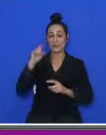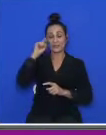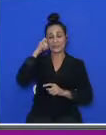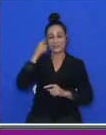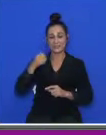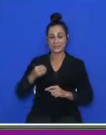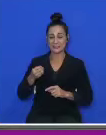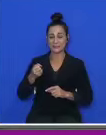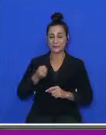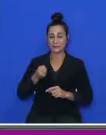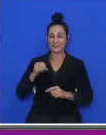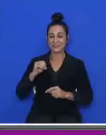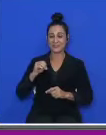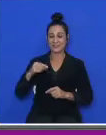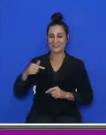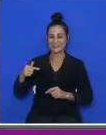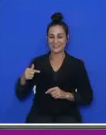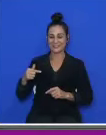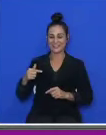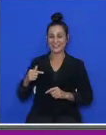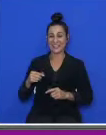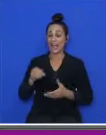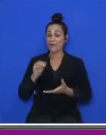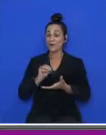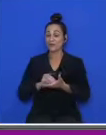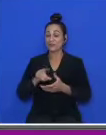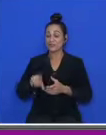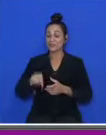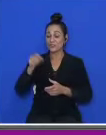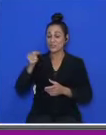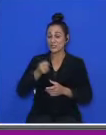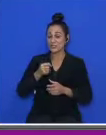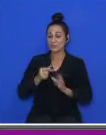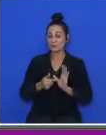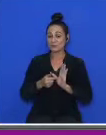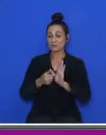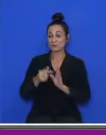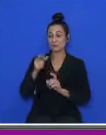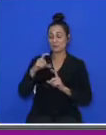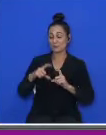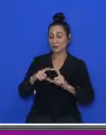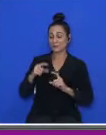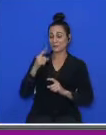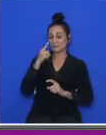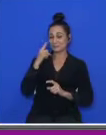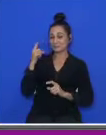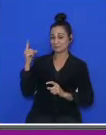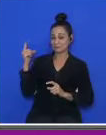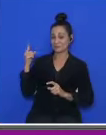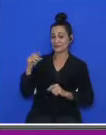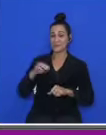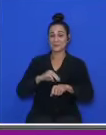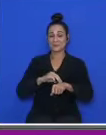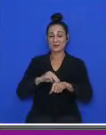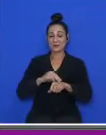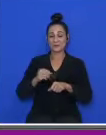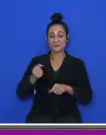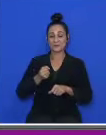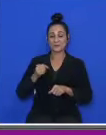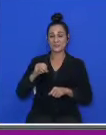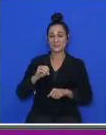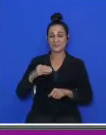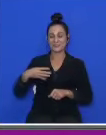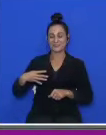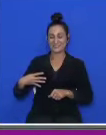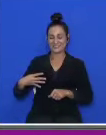Preta 07. Agora faltam 5 números, mais uma bola na tela. Marrom 04.